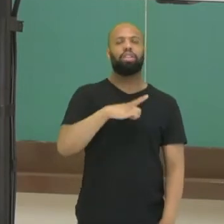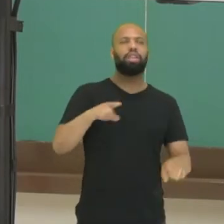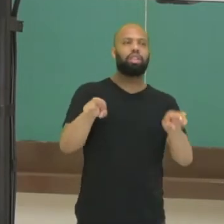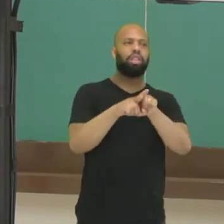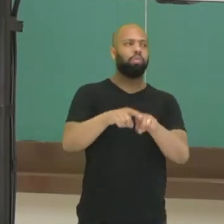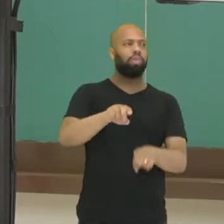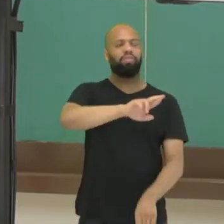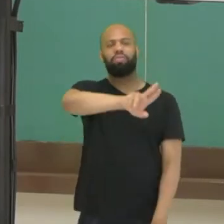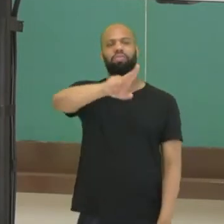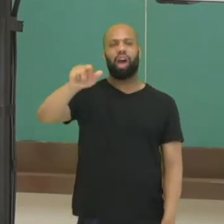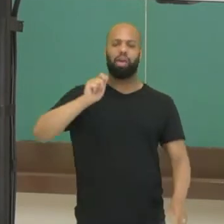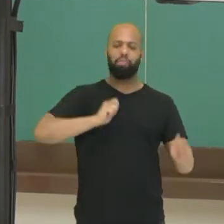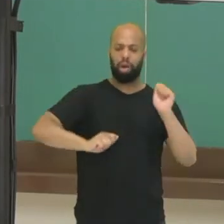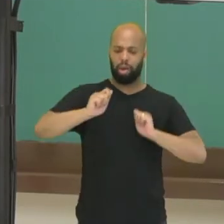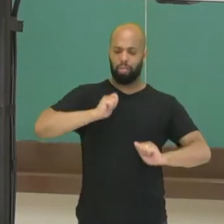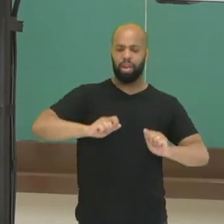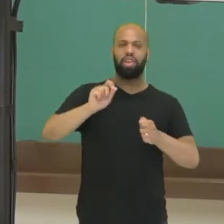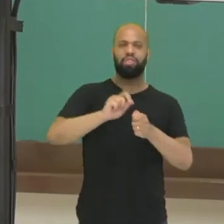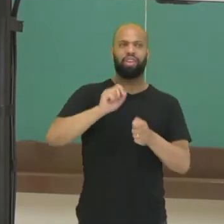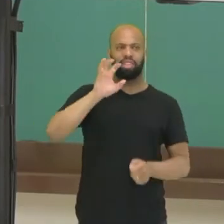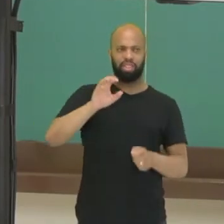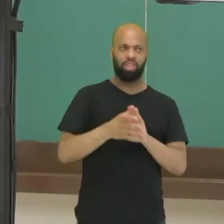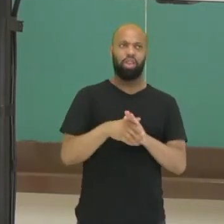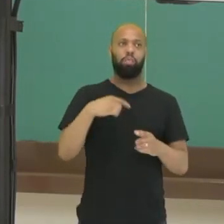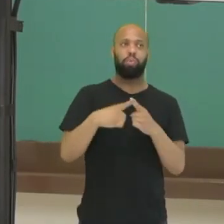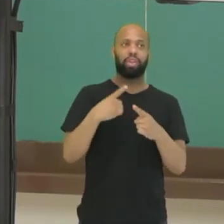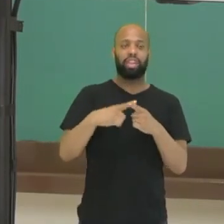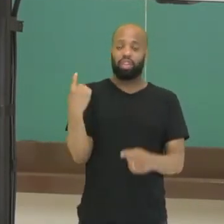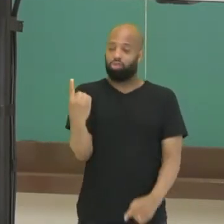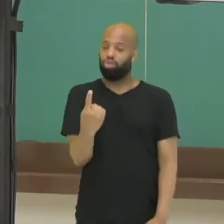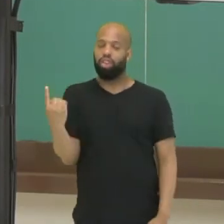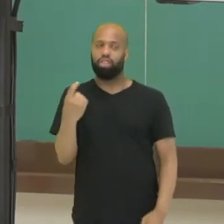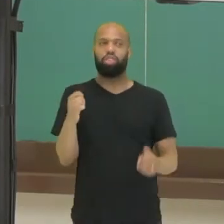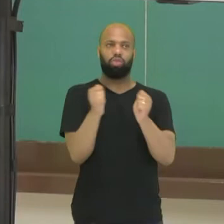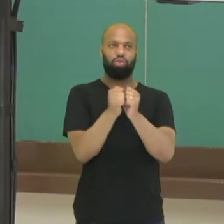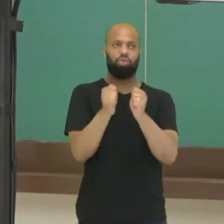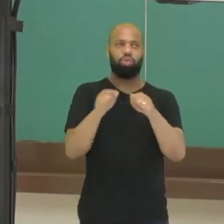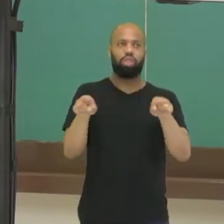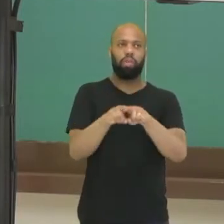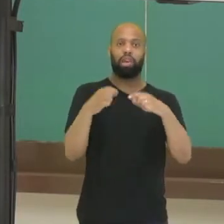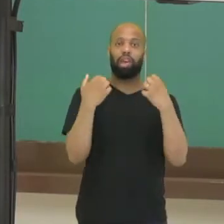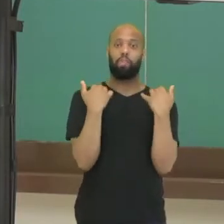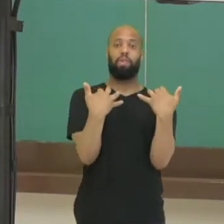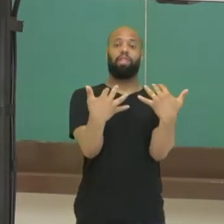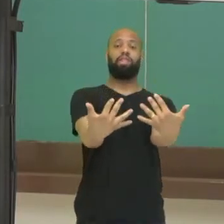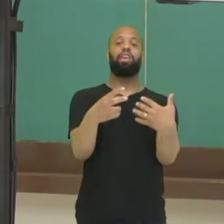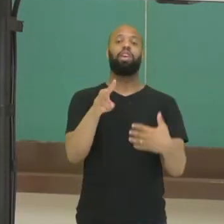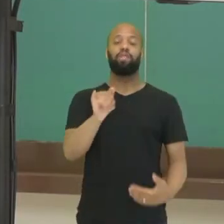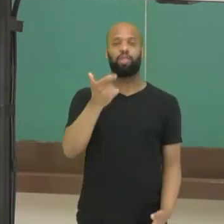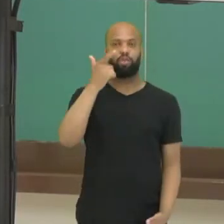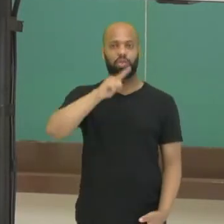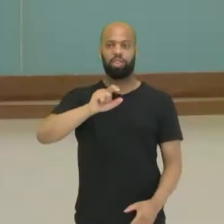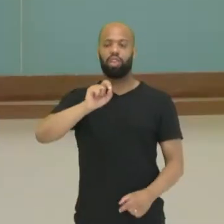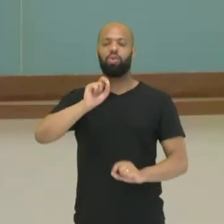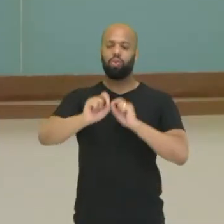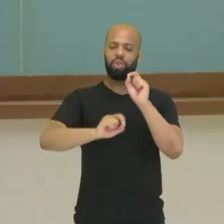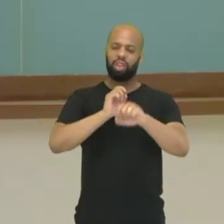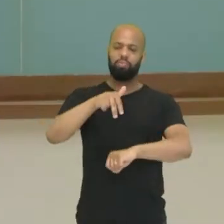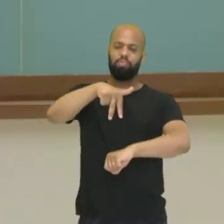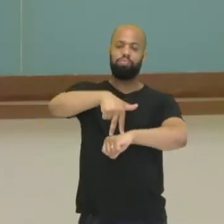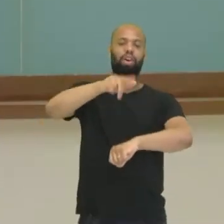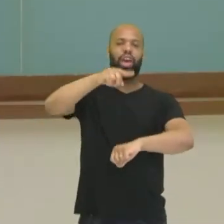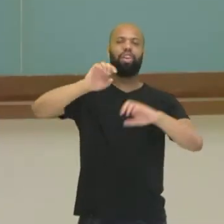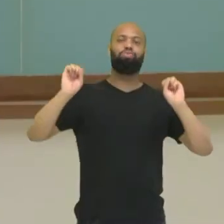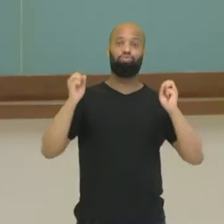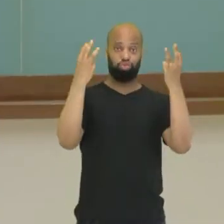stand-up, né? Essa improvisação, o artista está ali sozinho com a plateia em volta e vai dar conta desse show de entretenimento